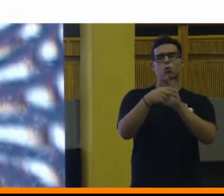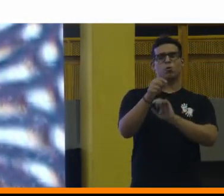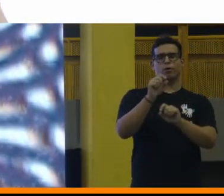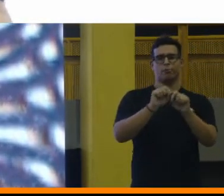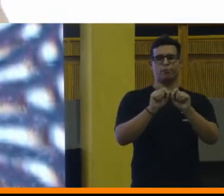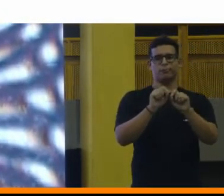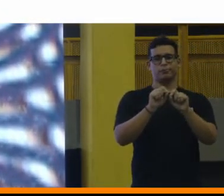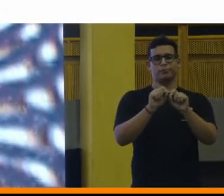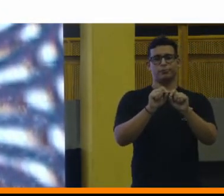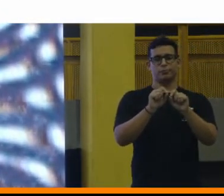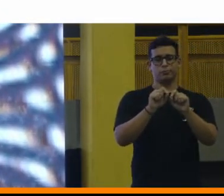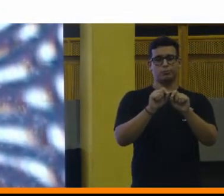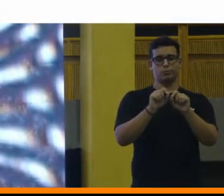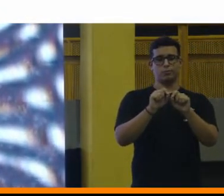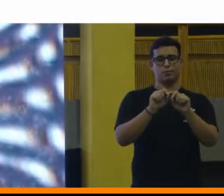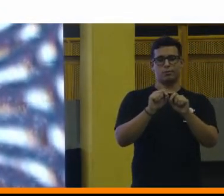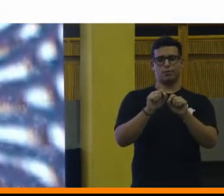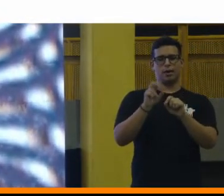velocidade